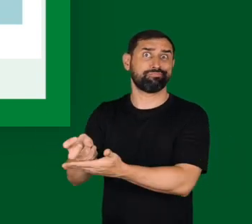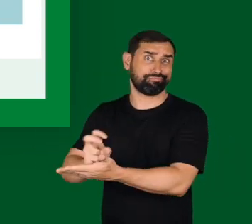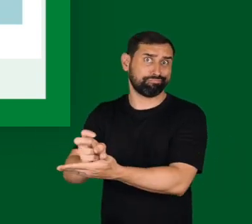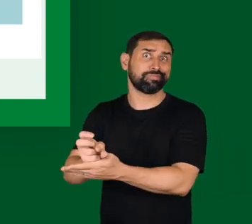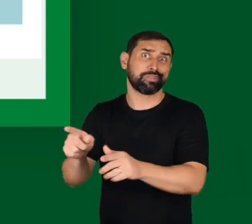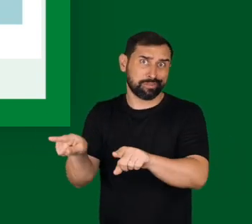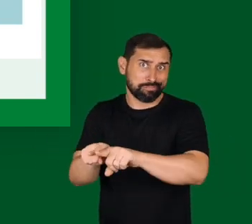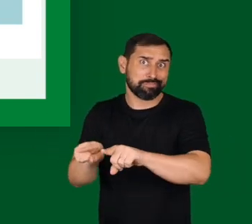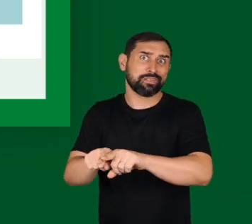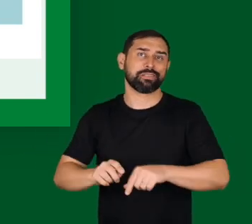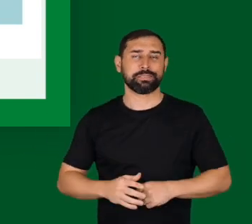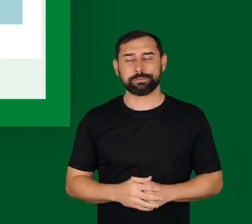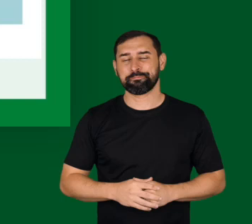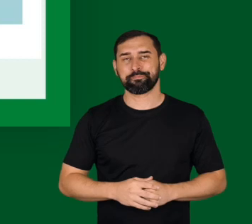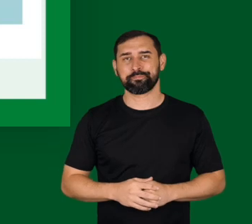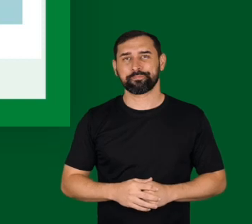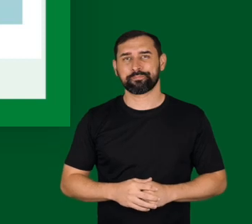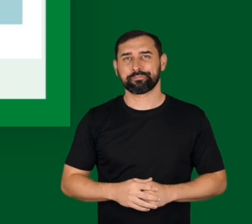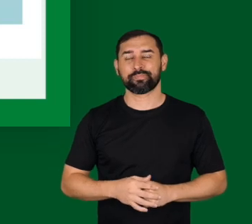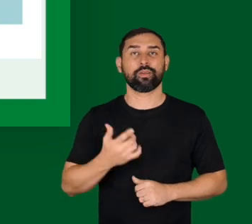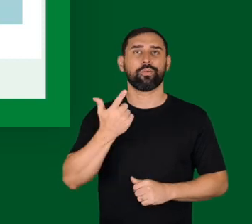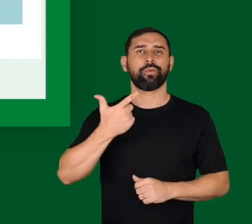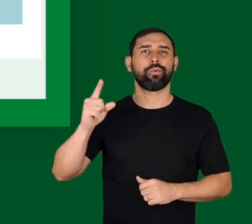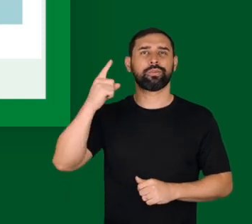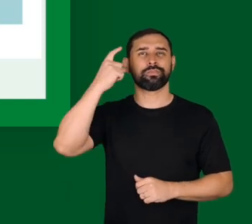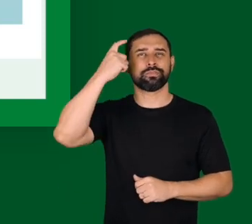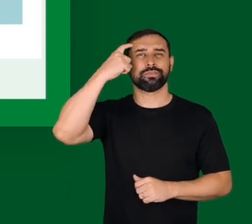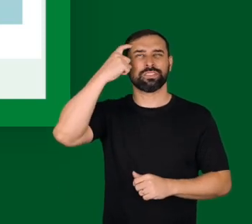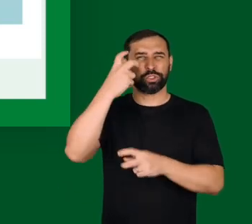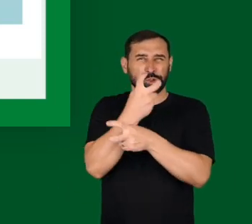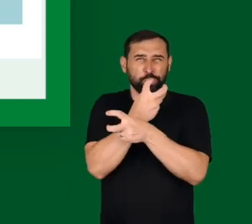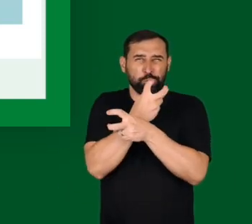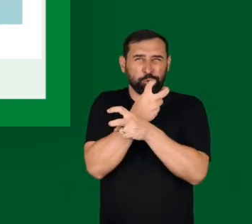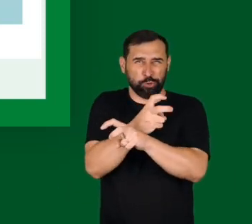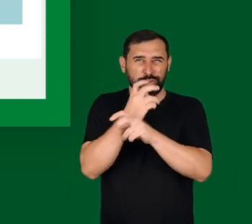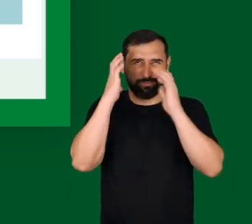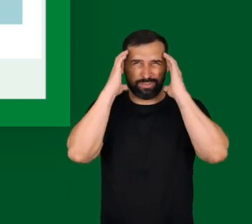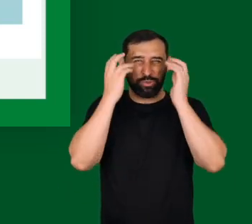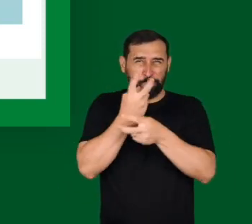crise convulsiva no período neonatal, tá? A hemorragia